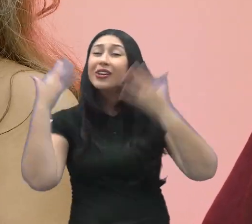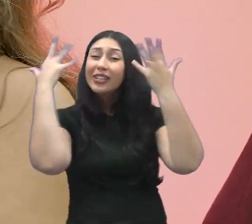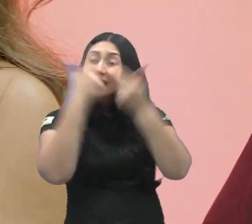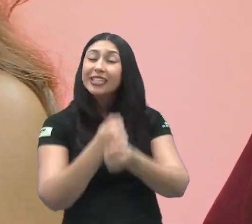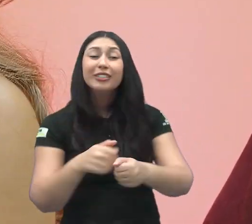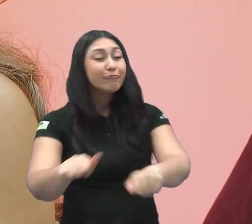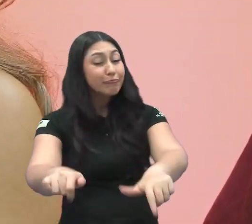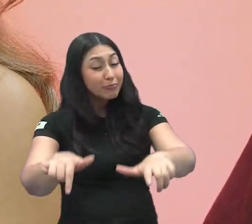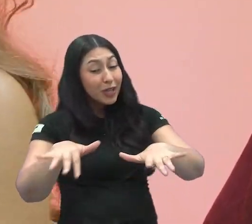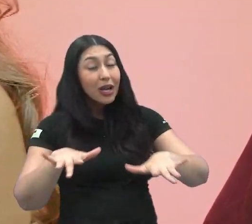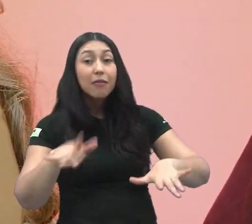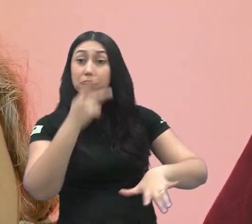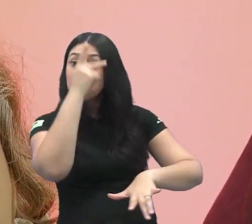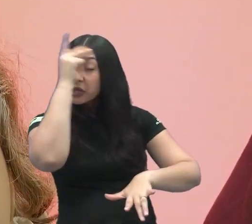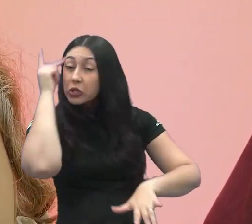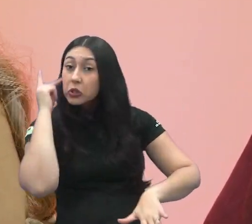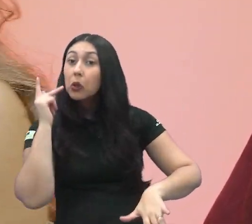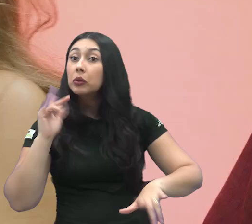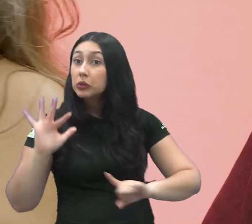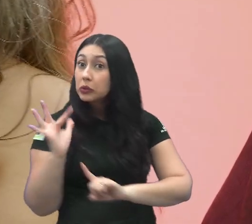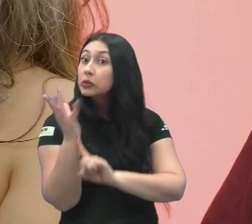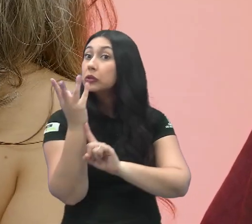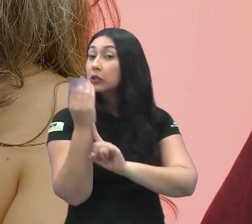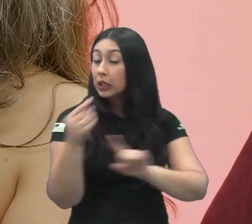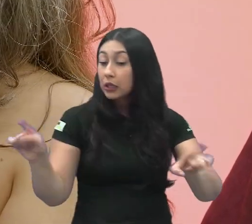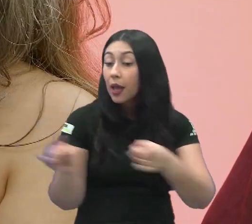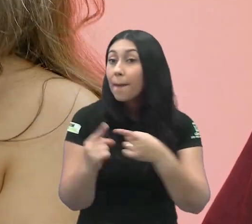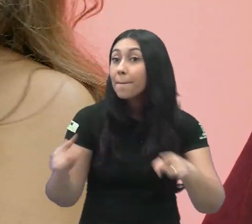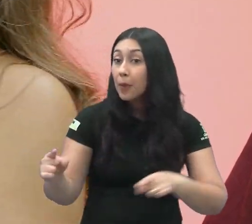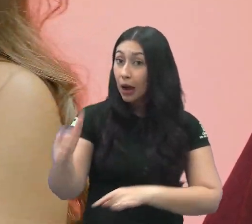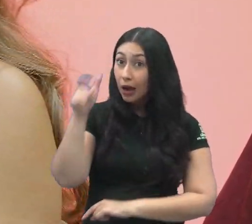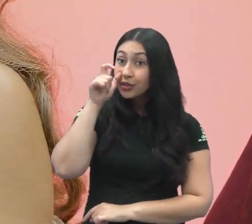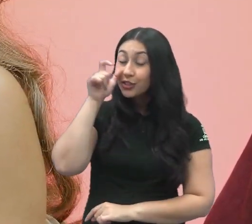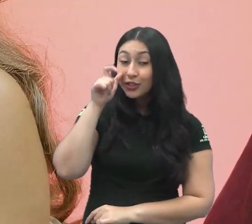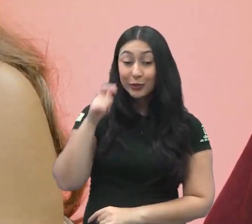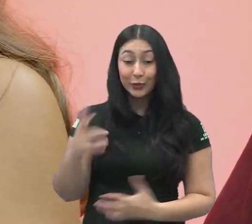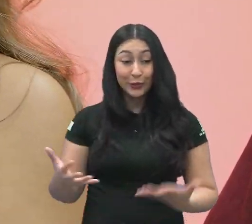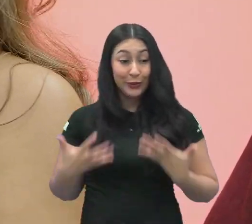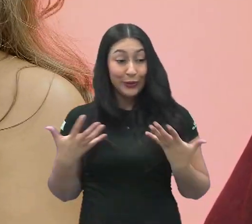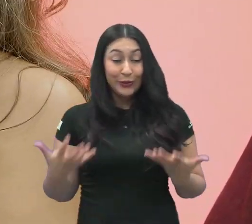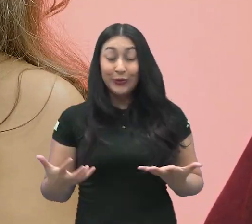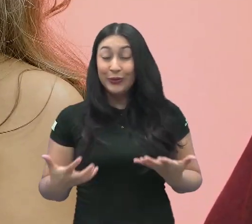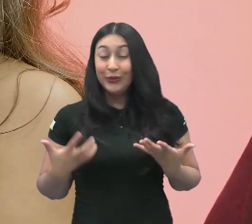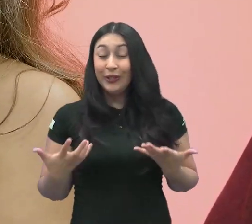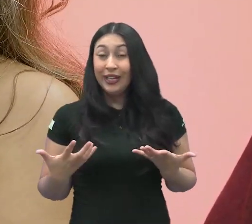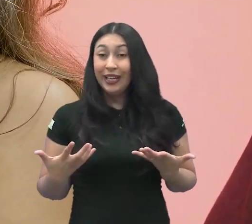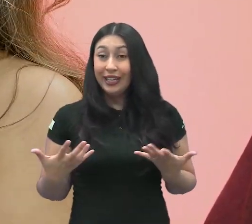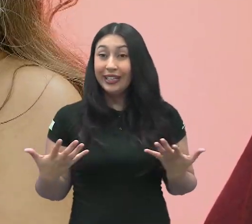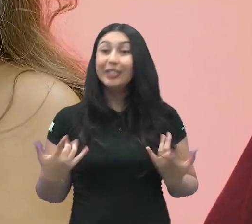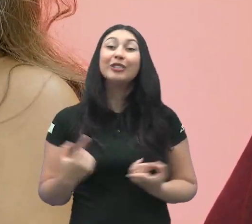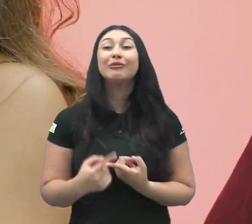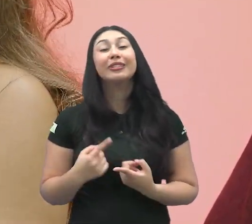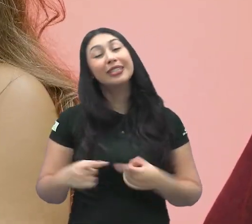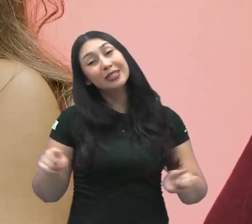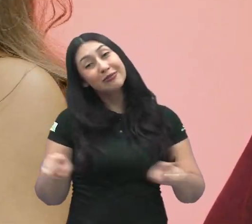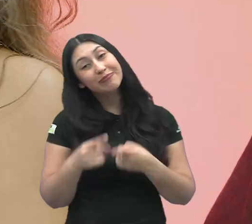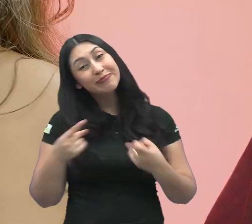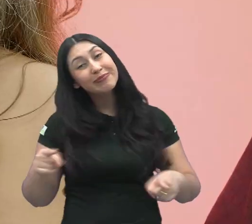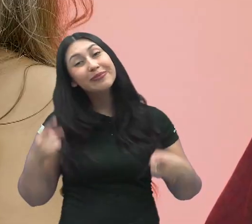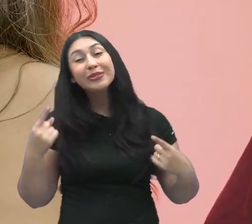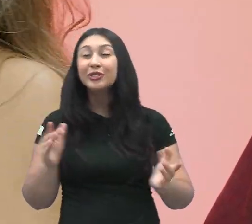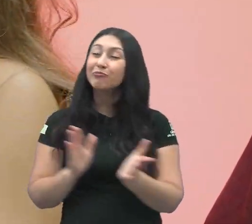Eu tive na plateia grandes músicos me assistindo, o que me deu ainda mais vontade de continuar, porque são músicos que